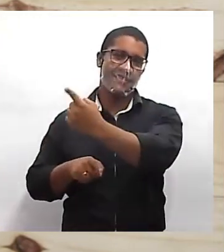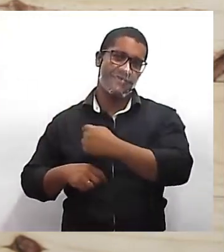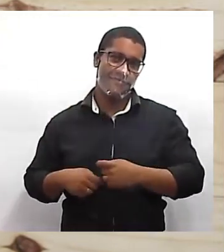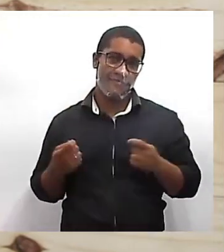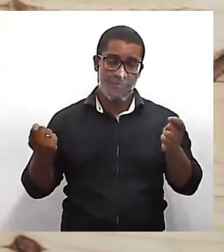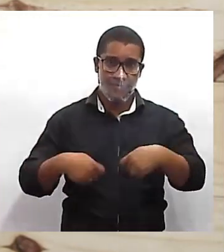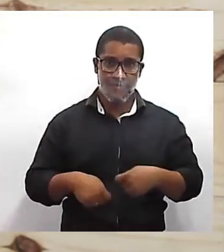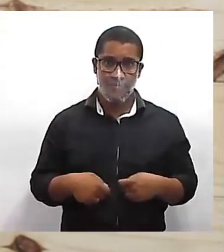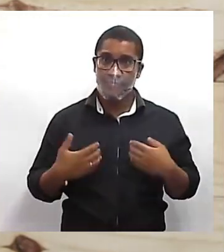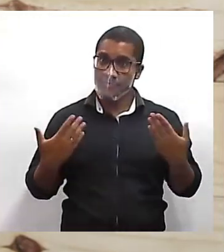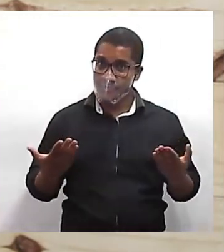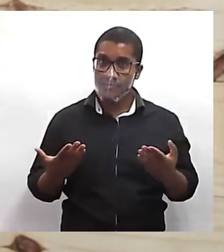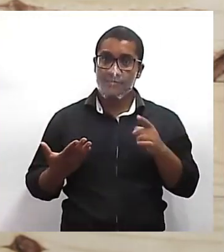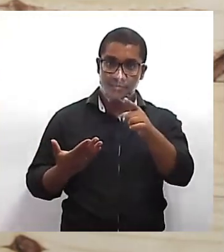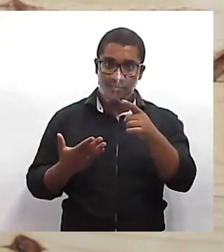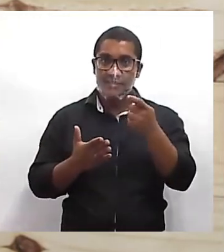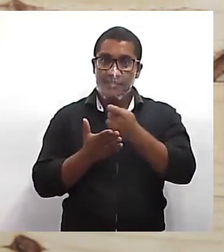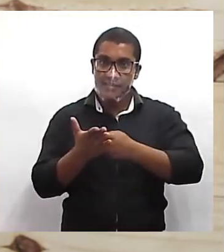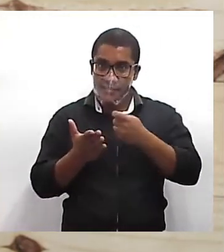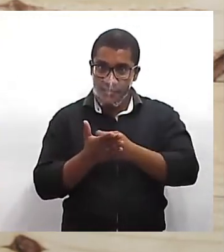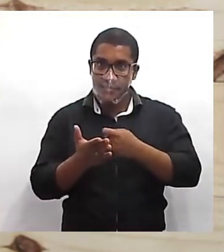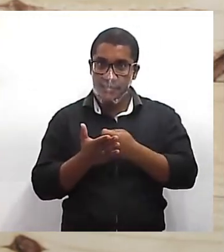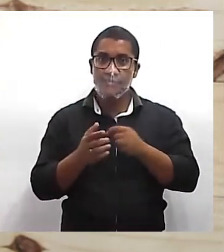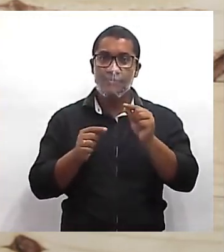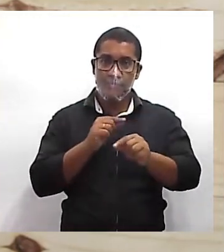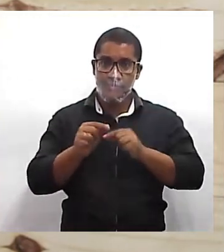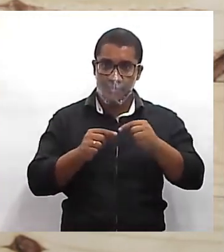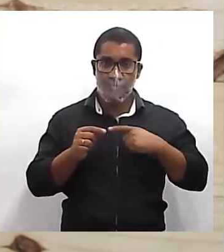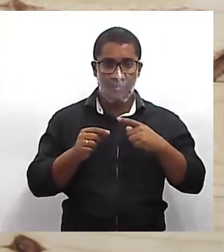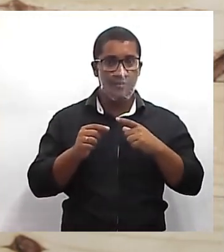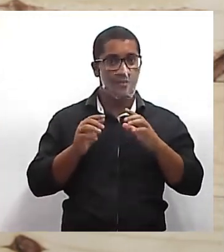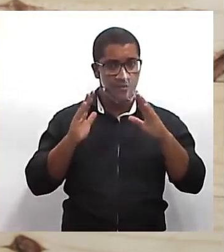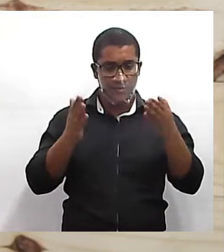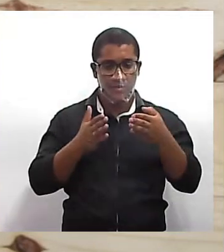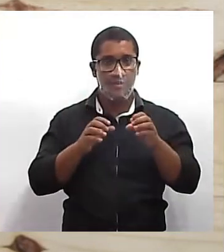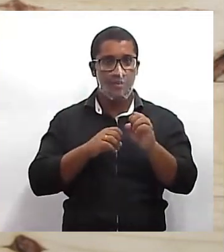isso só é possível desenvolver esse entendimento através da educação.